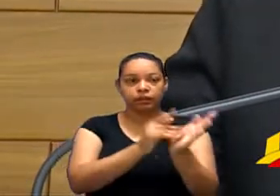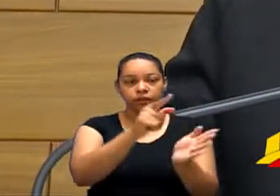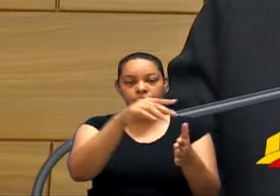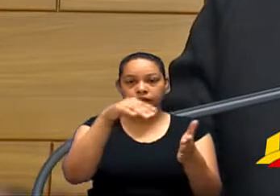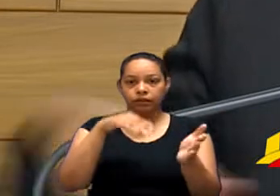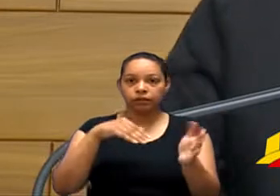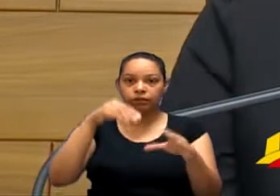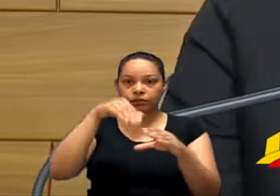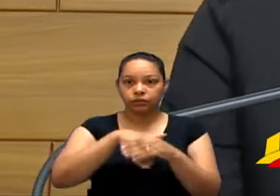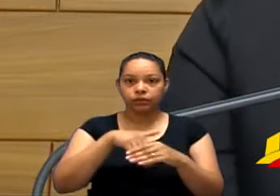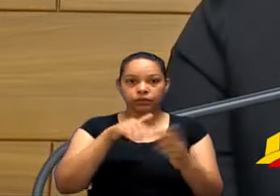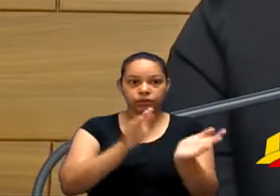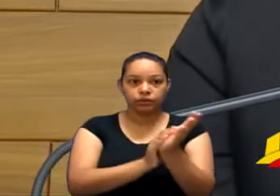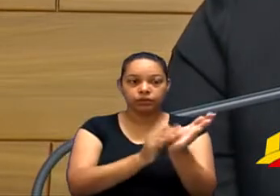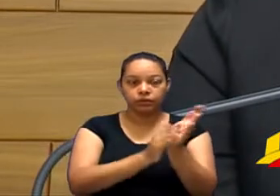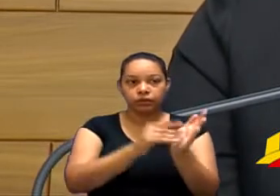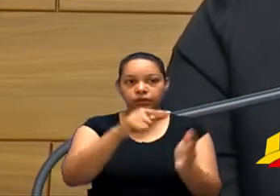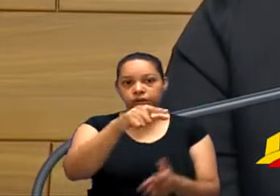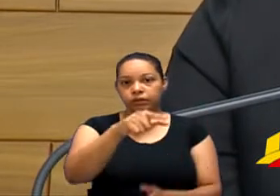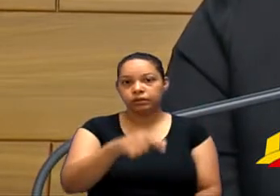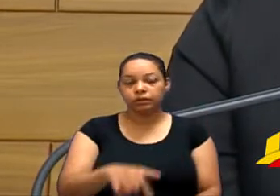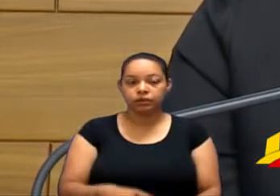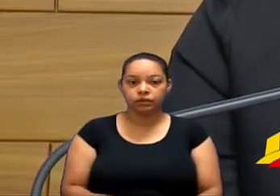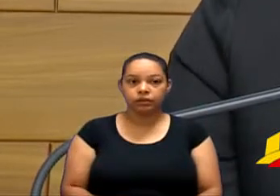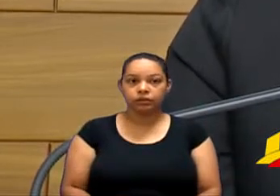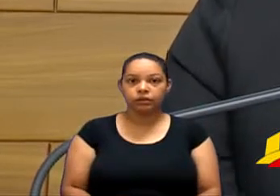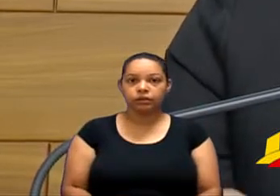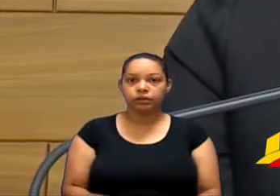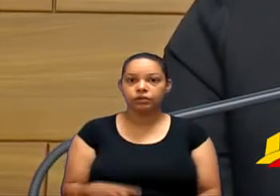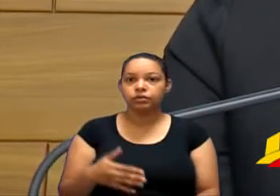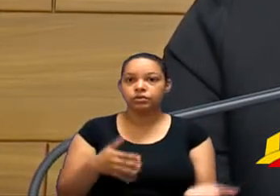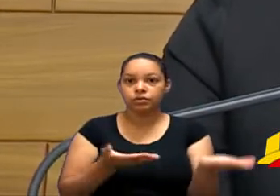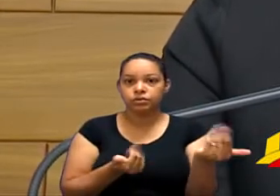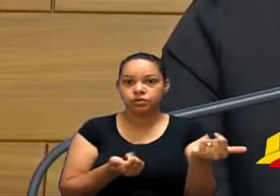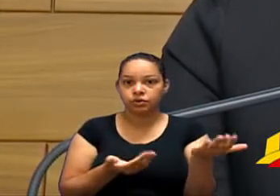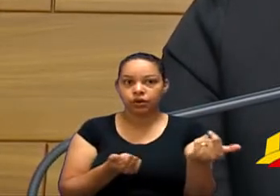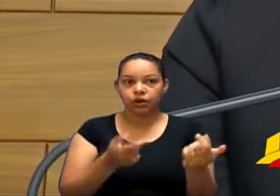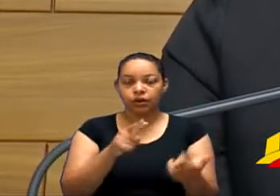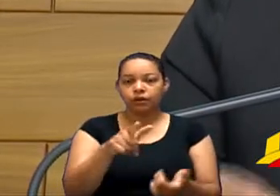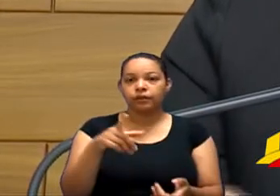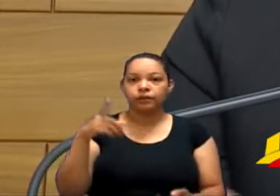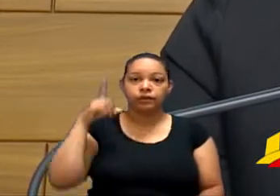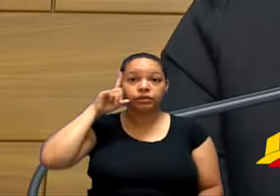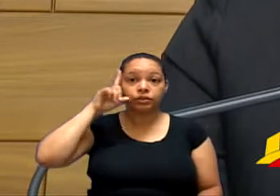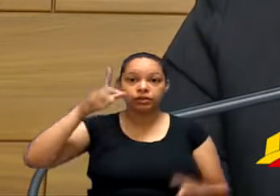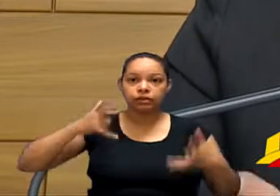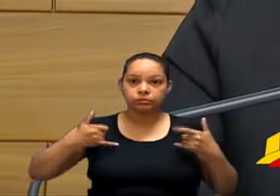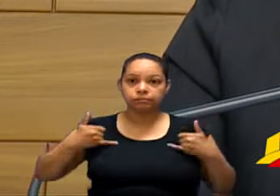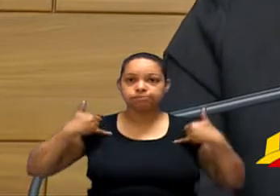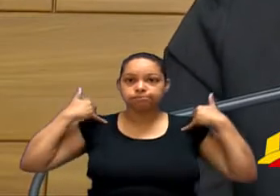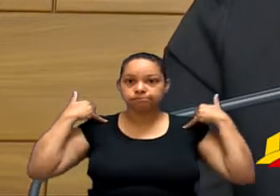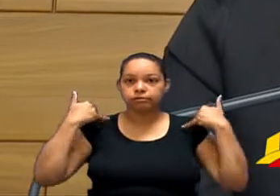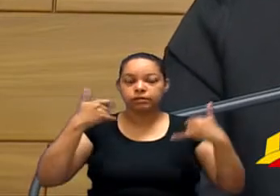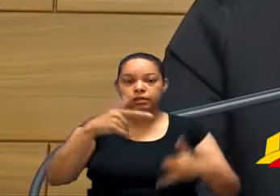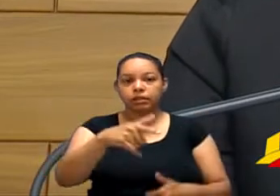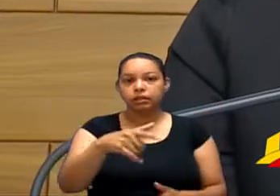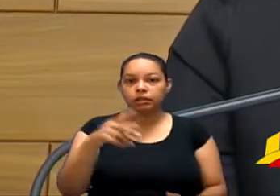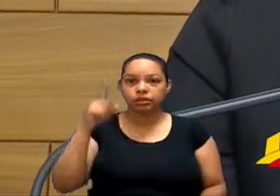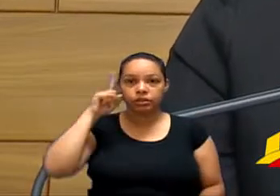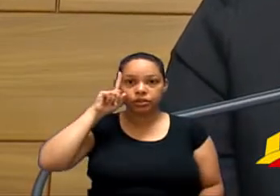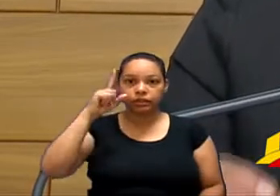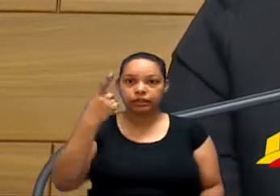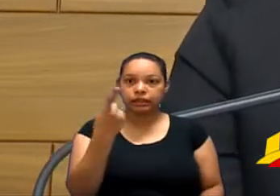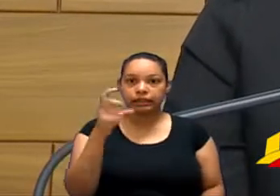Marcos Marco Aurélio Santos steca Moraes pela passagem da sua data natalícia é comemorado no dia 15 de